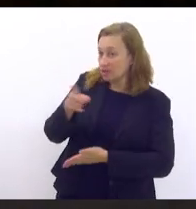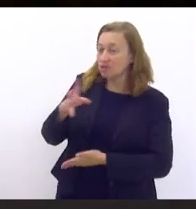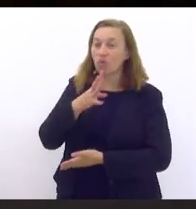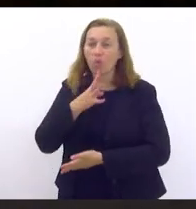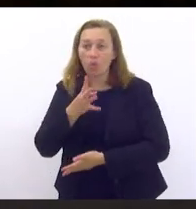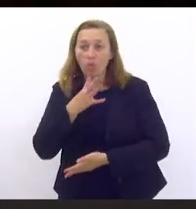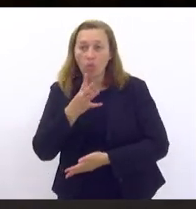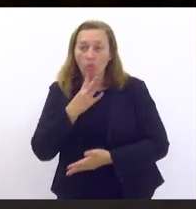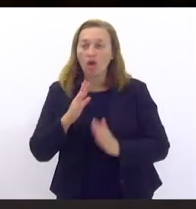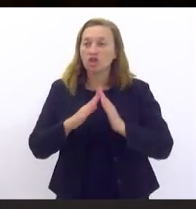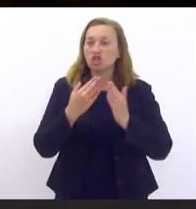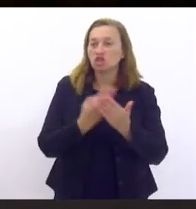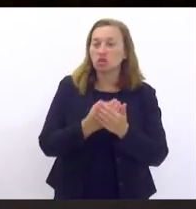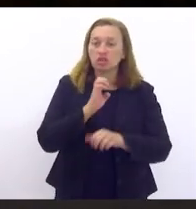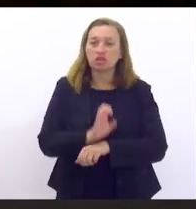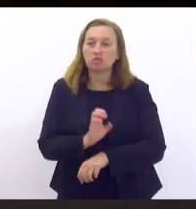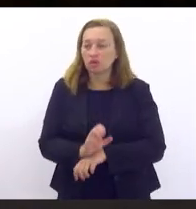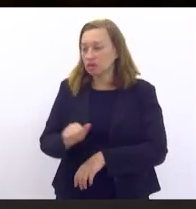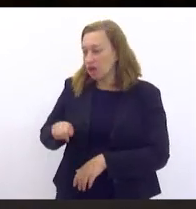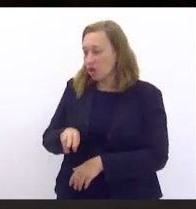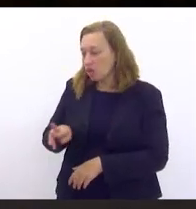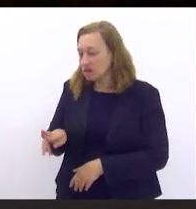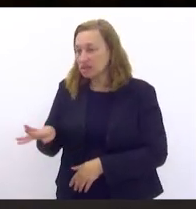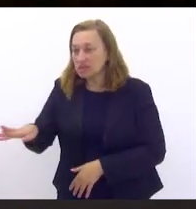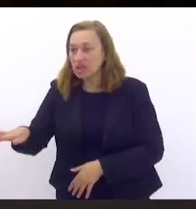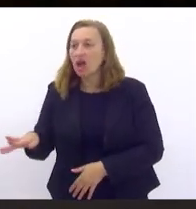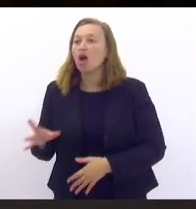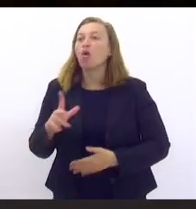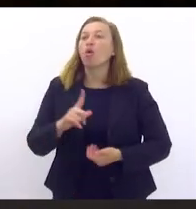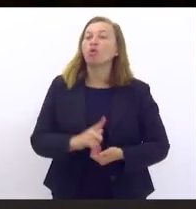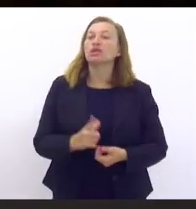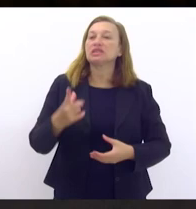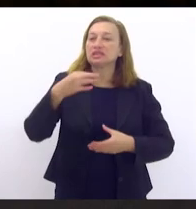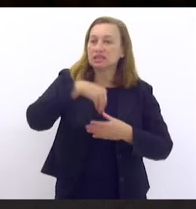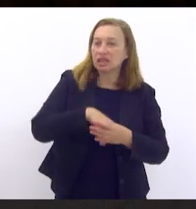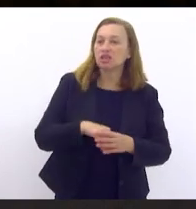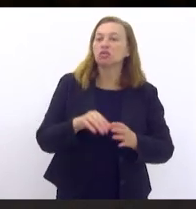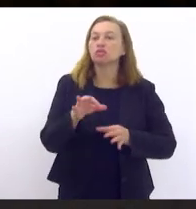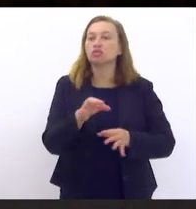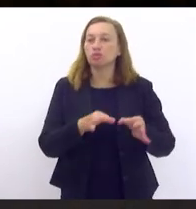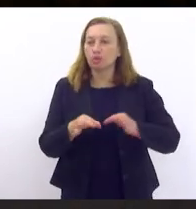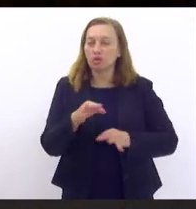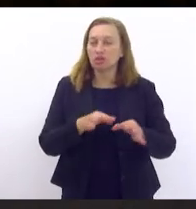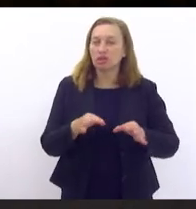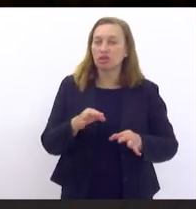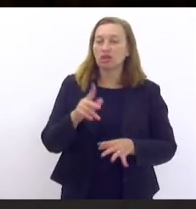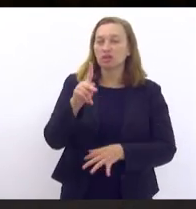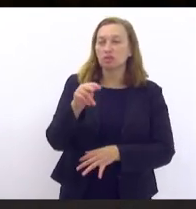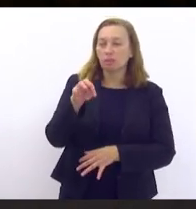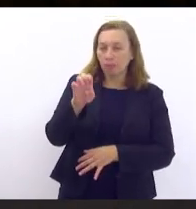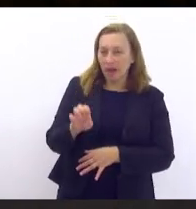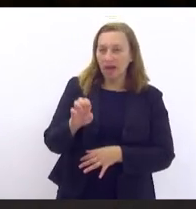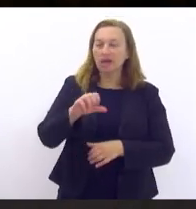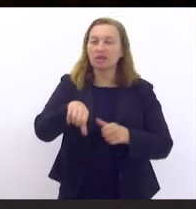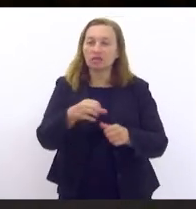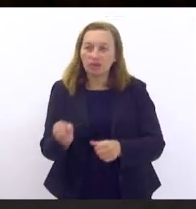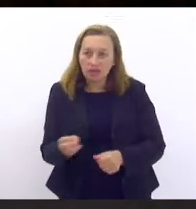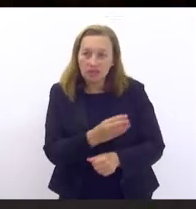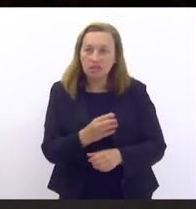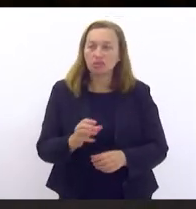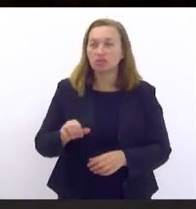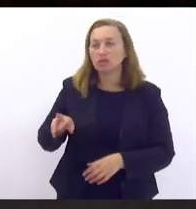é uma escola estadual na Rocinha onde a gente é dentro do projeto do Parque de inovação socioambiental da Rocinha